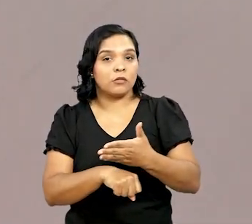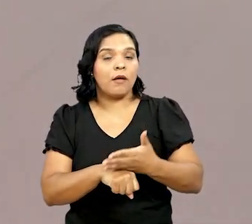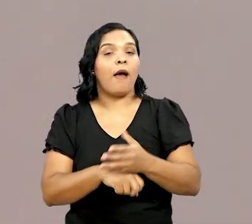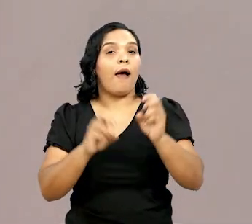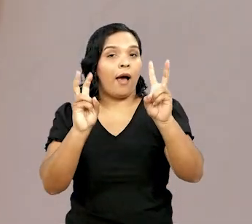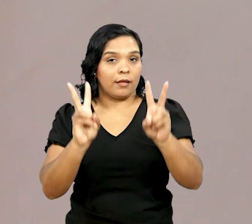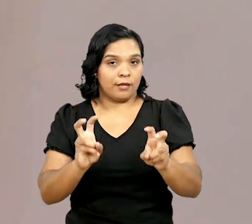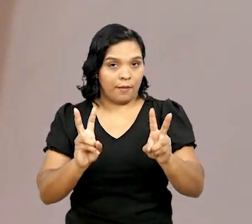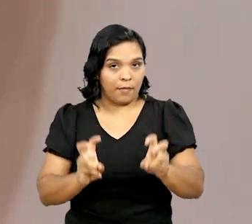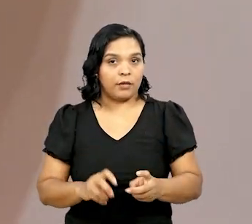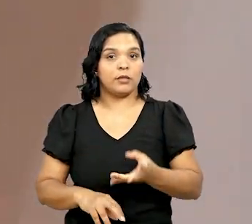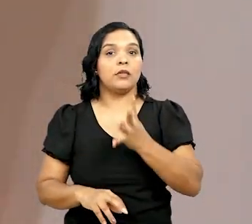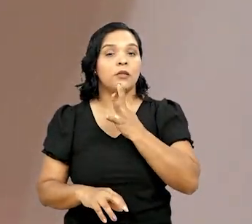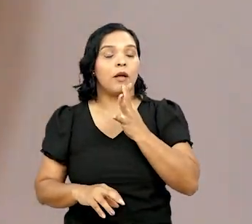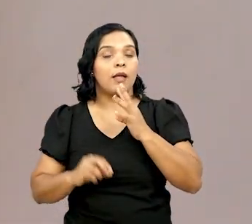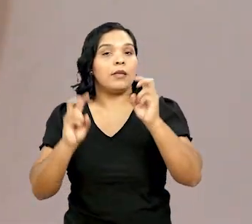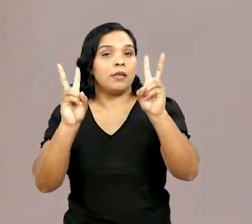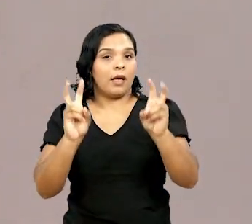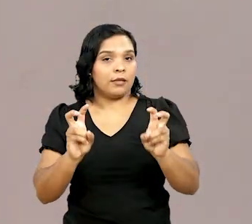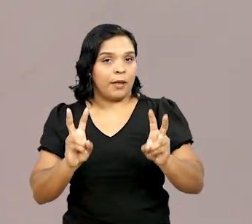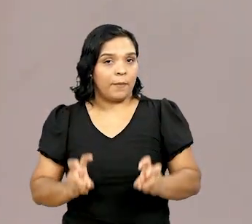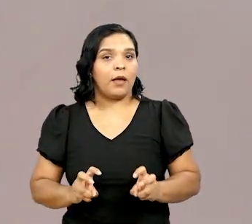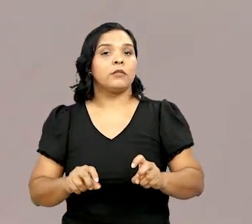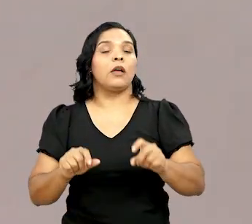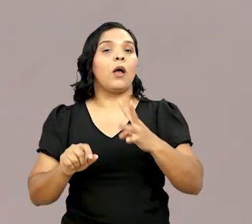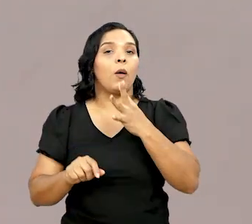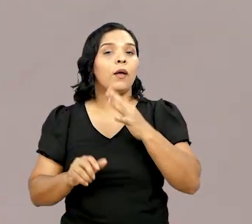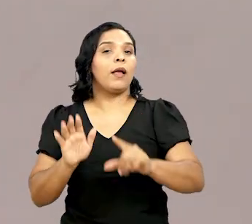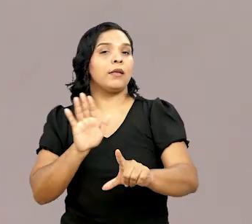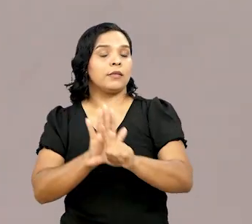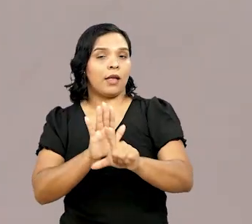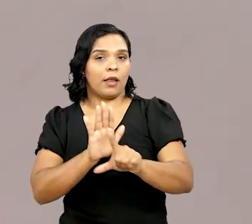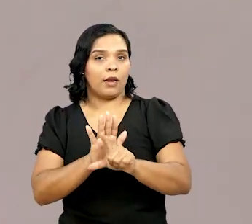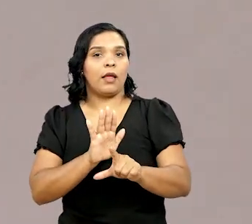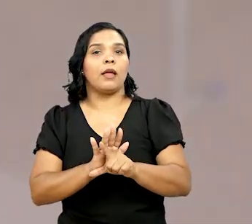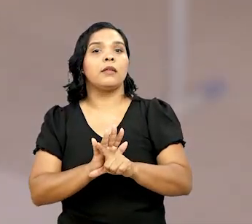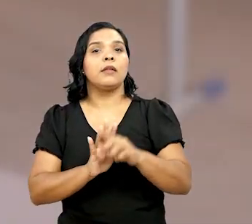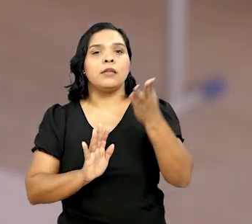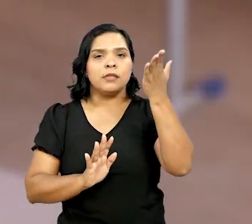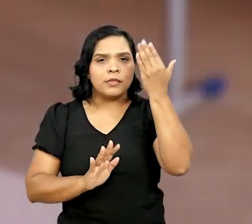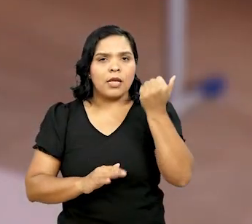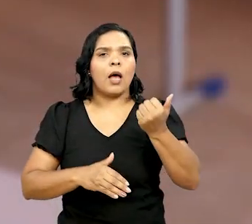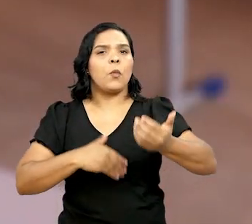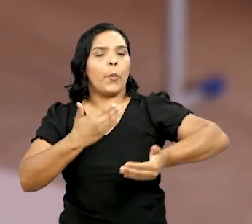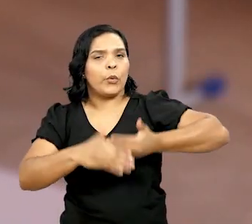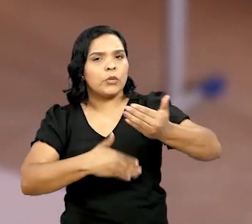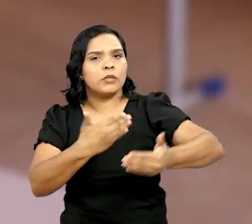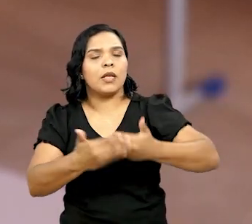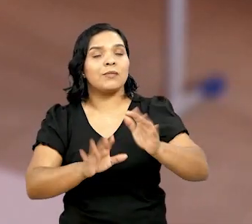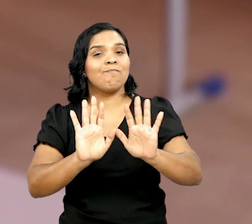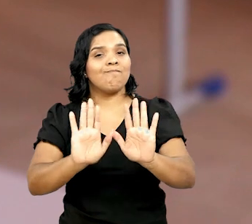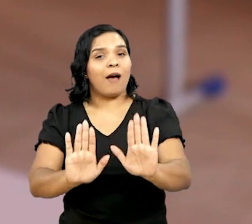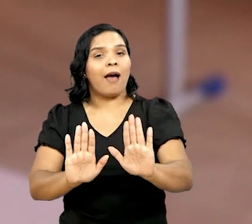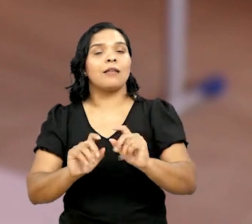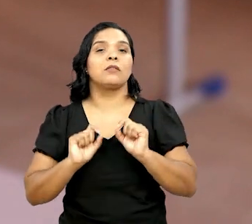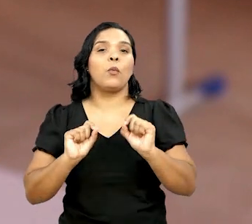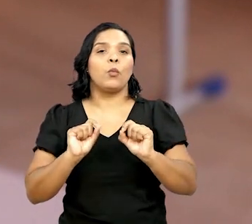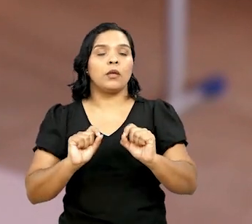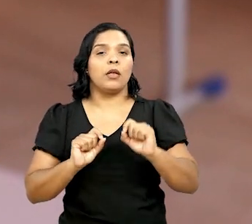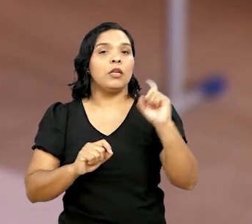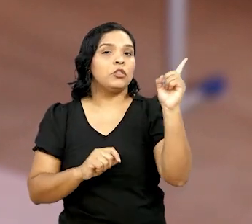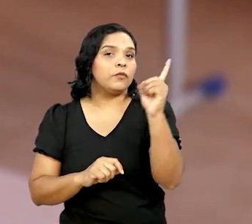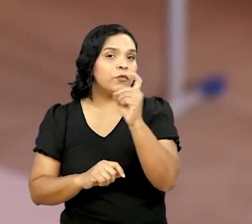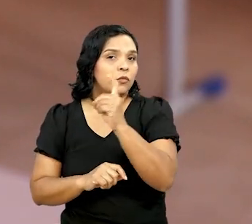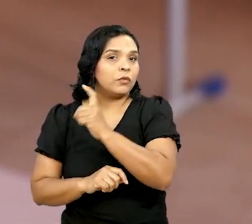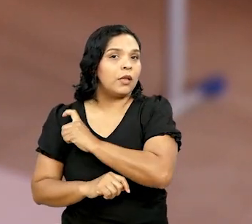acesso à temática, que eles conhecem a temática, que eles conhecem a lei, que eles estão inteirados desse processo. Porém,